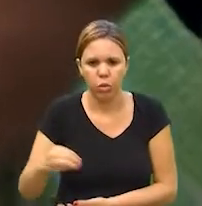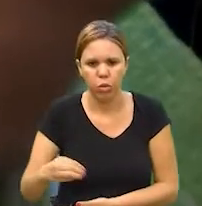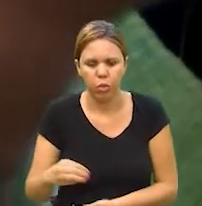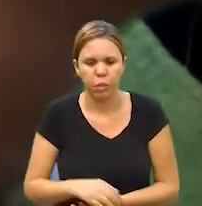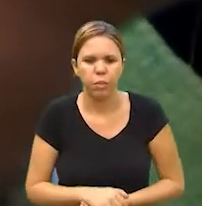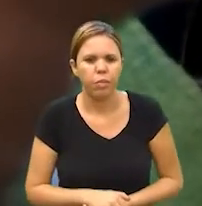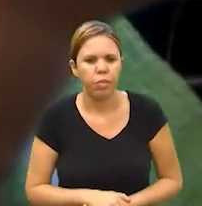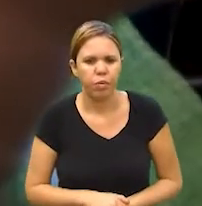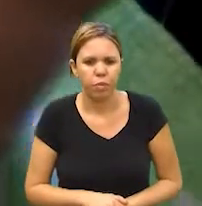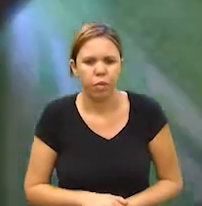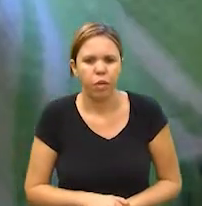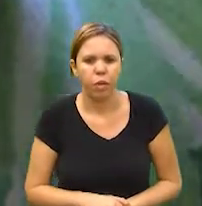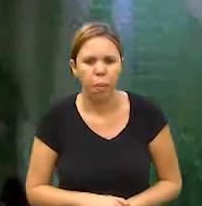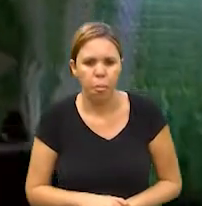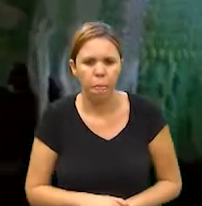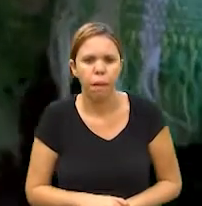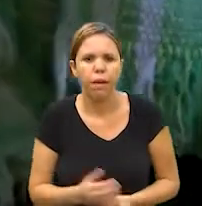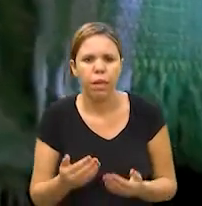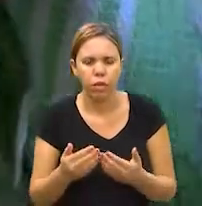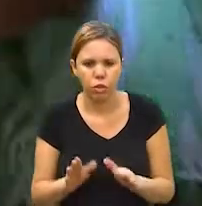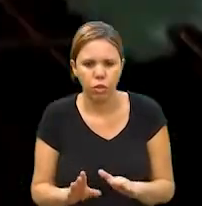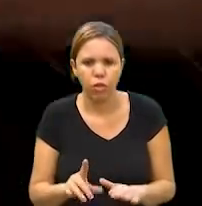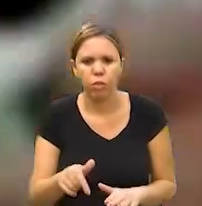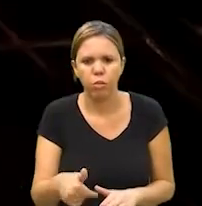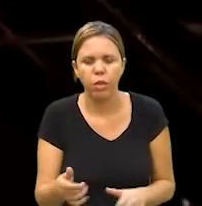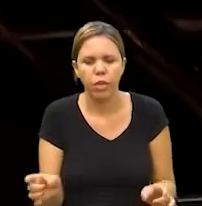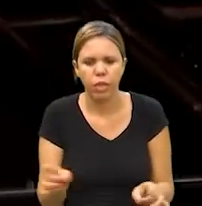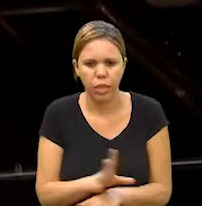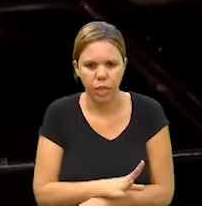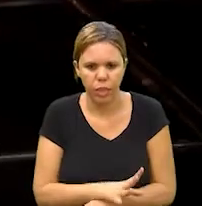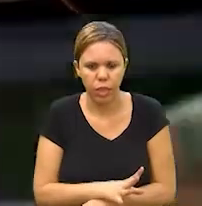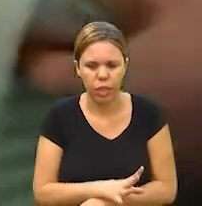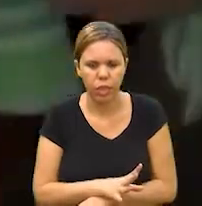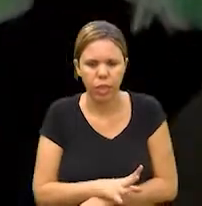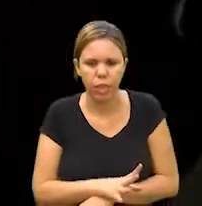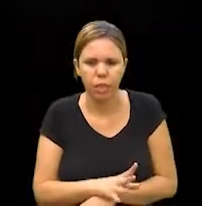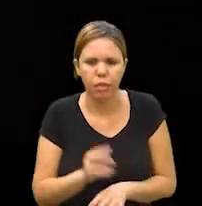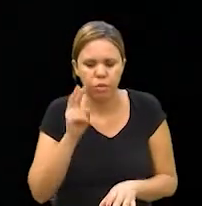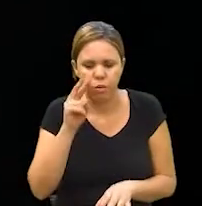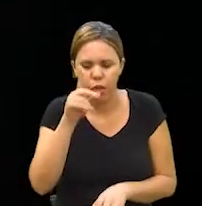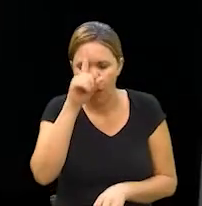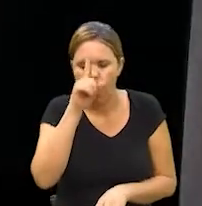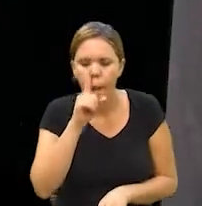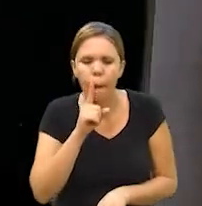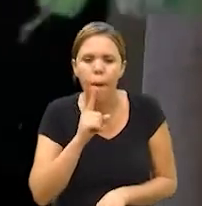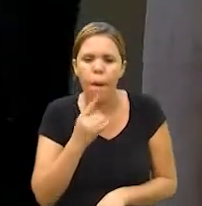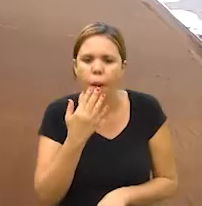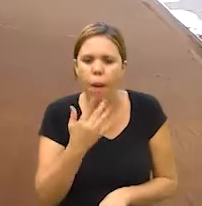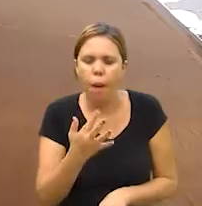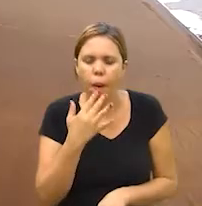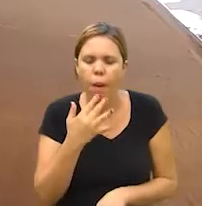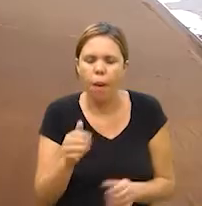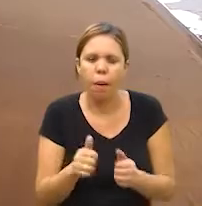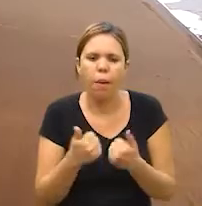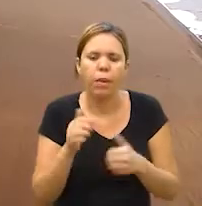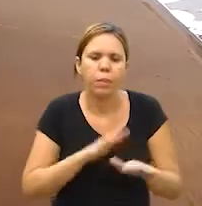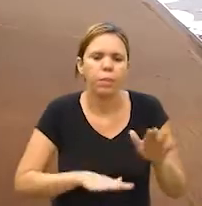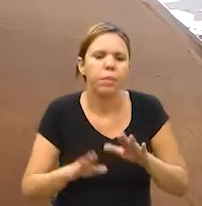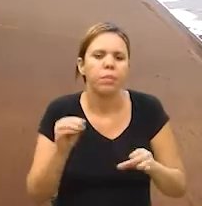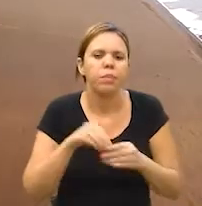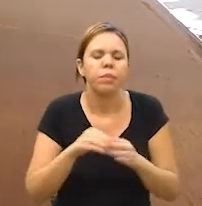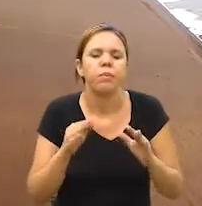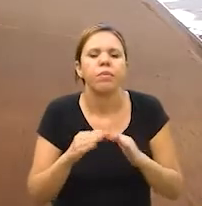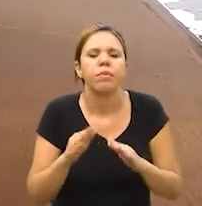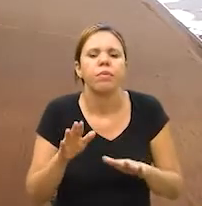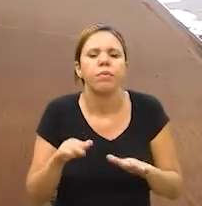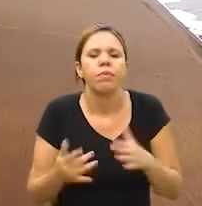30 minutos? 30 minutos. De estampa. Isso, e termina a cocção vendo a coloração do pão. O que tem que tomar muito cuidado em casa